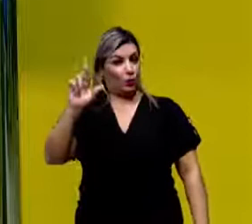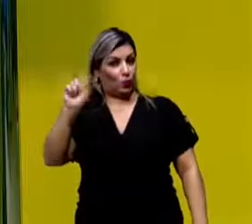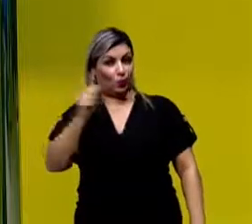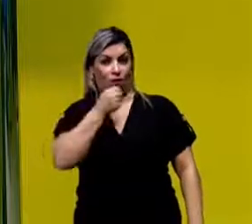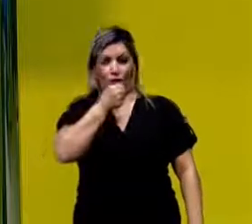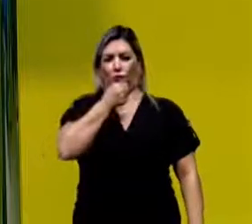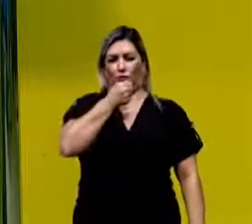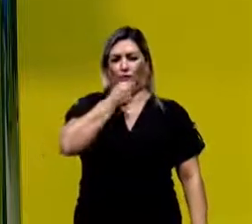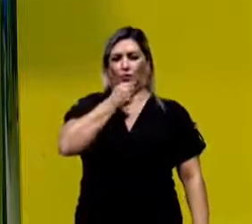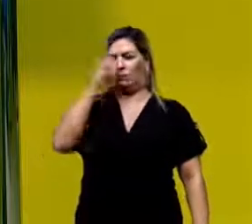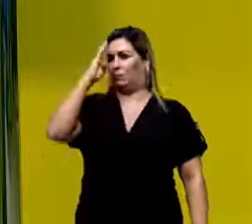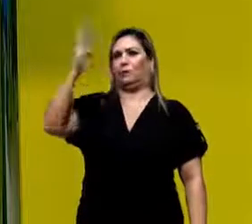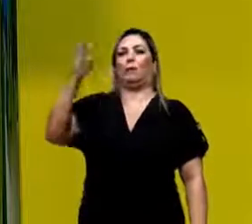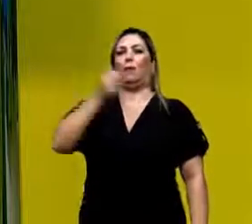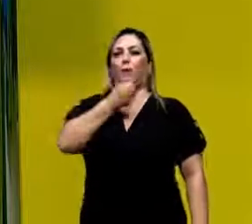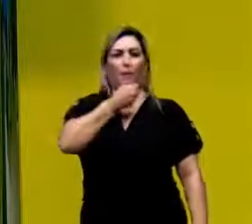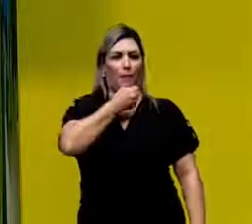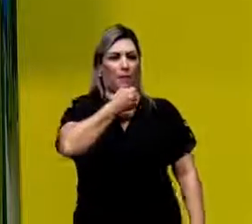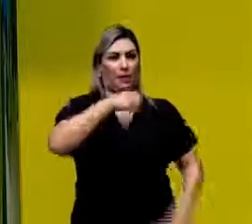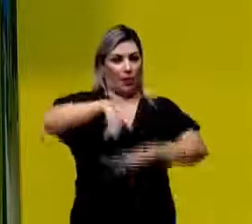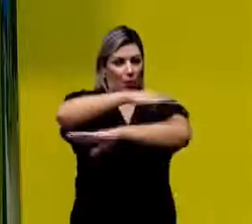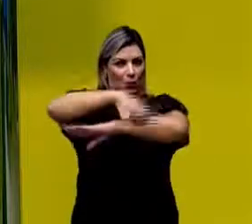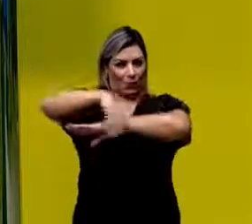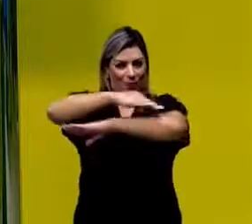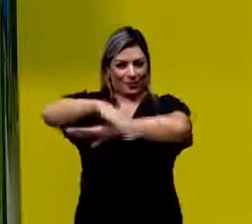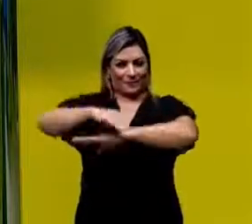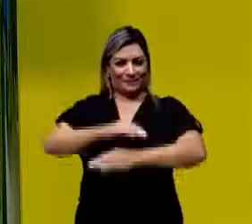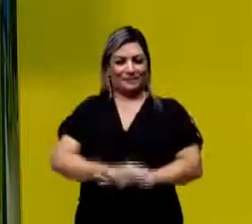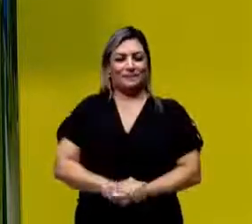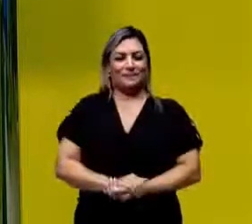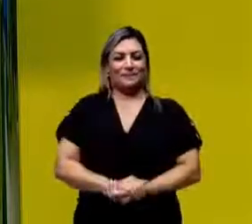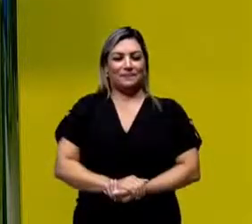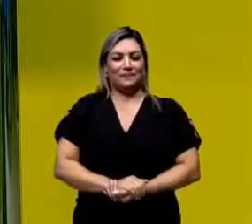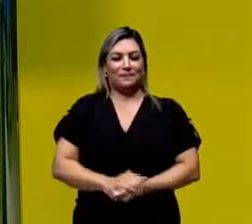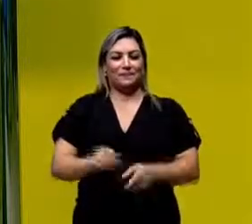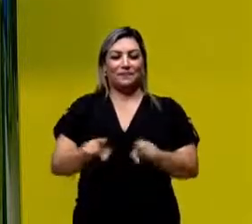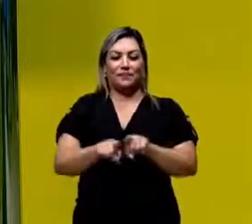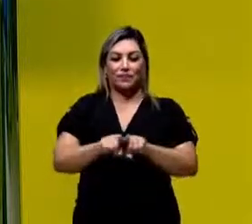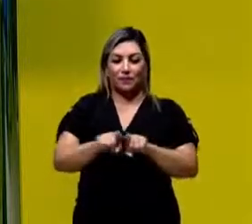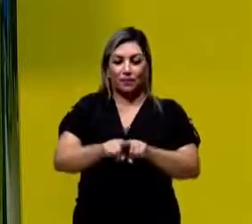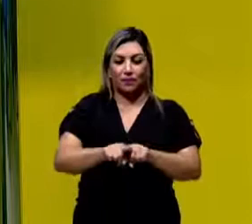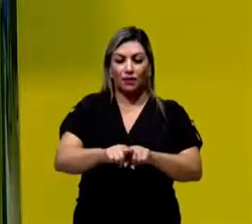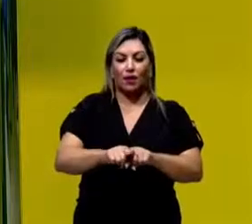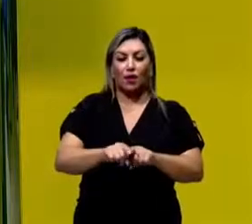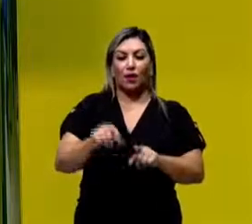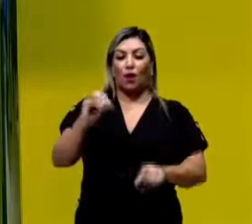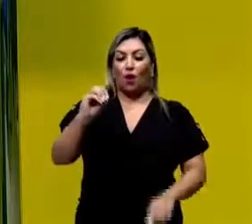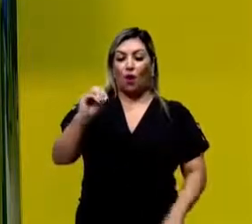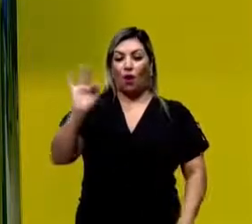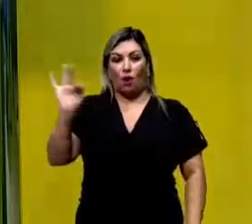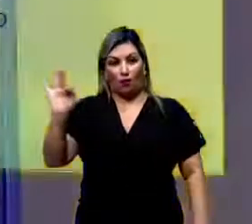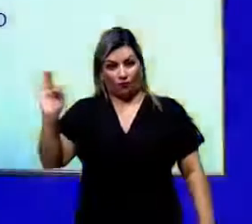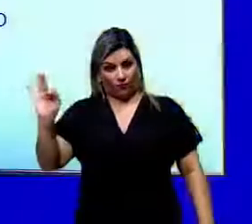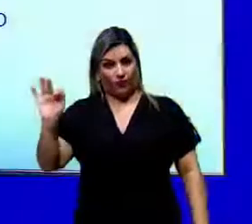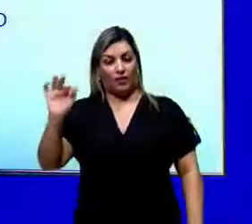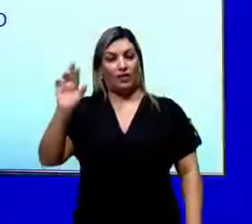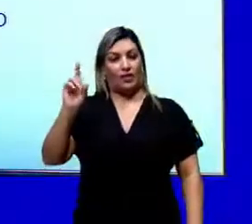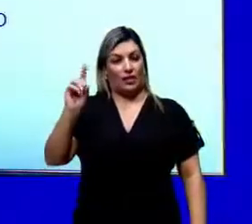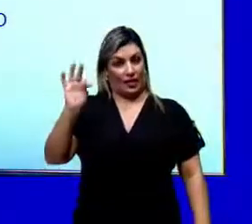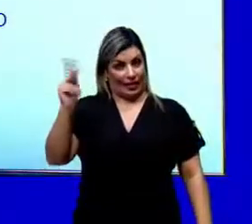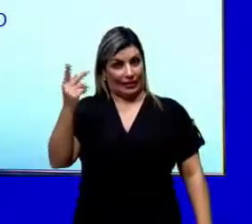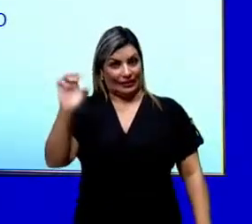repórter que tá fazendo aquela matéria lá na rua posso deu recorde ao recorde que é fora do